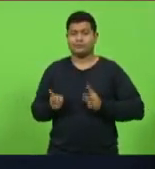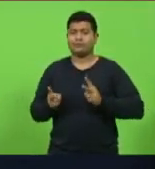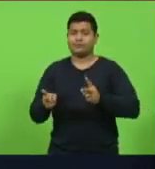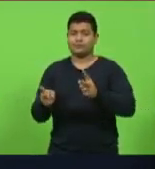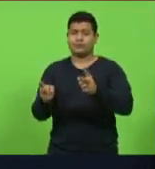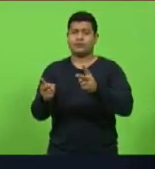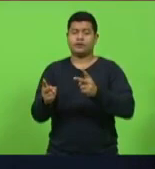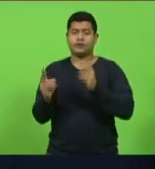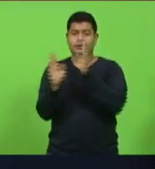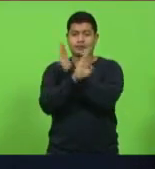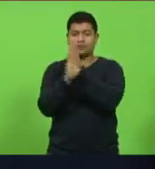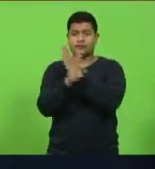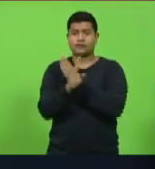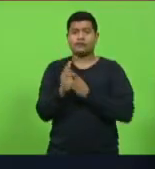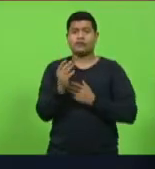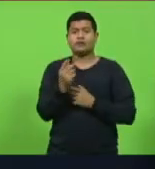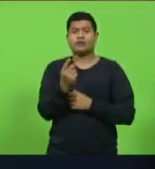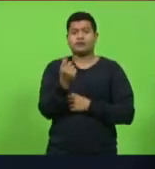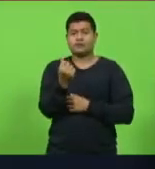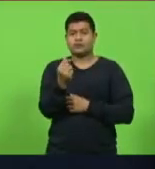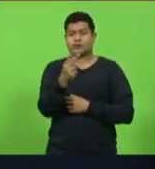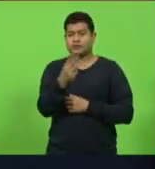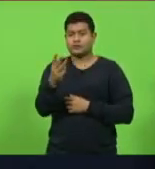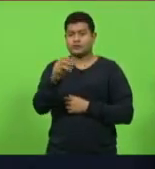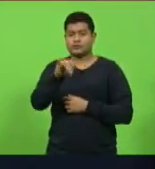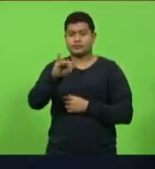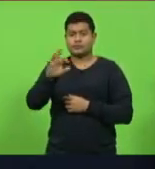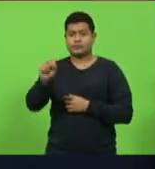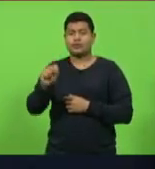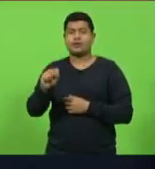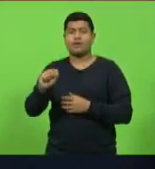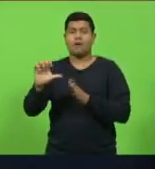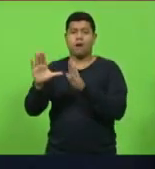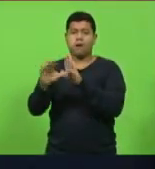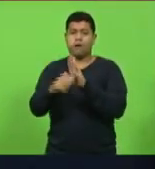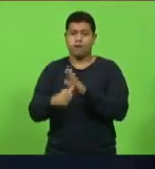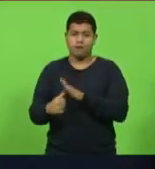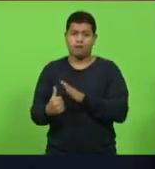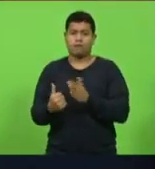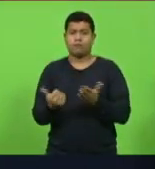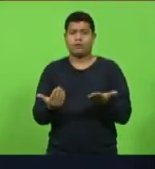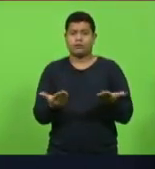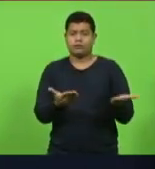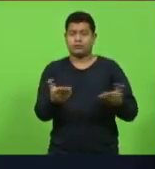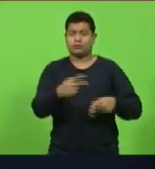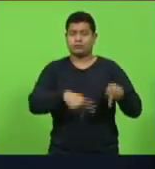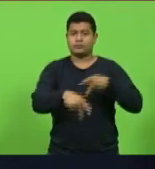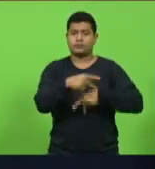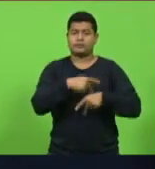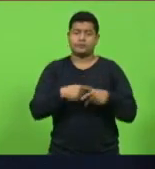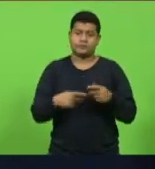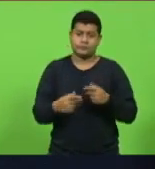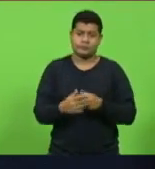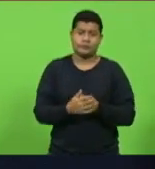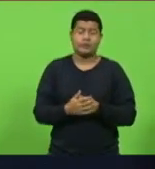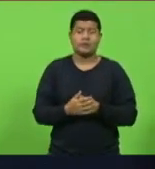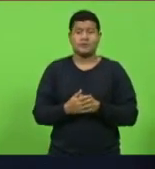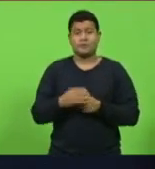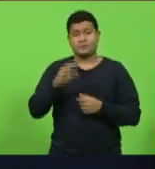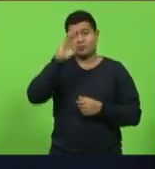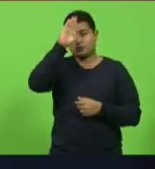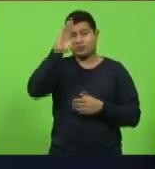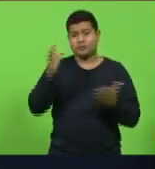do paradeiro dos 33 milhões usurpados no contribuinte ainda mais pelo momento